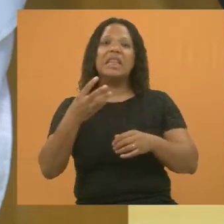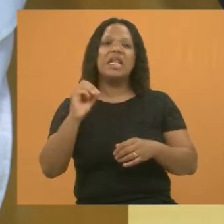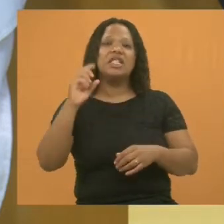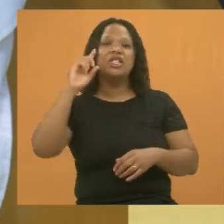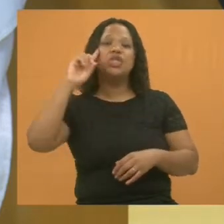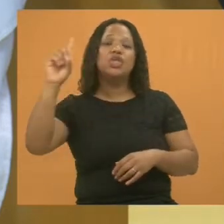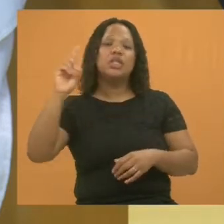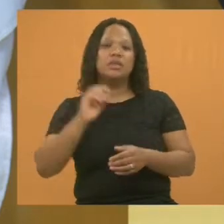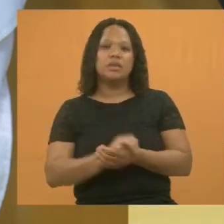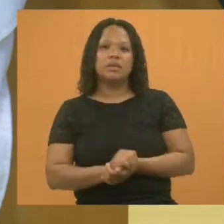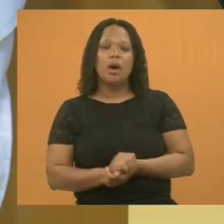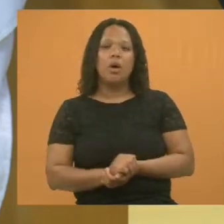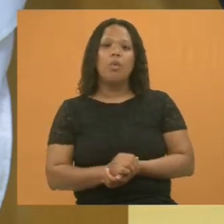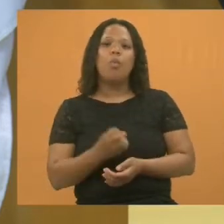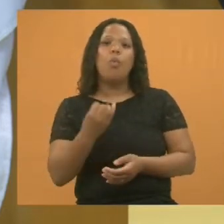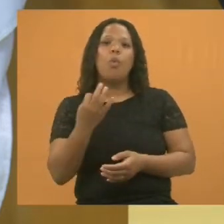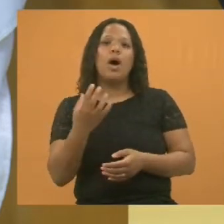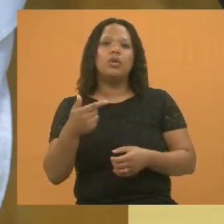dias?